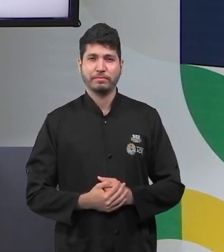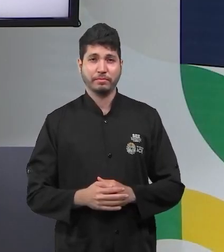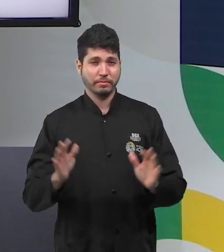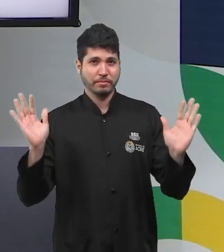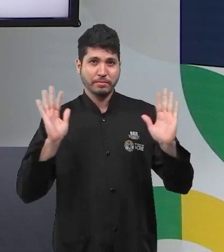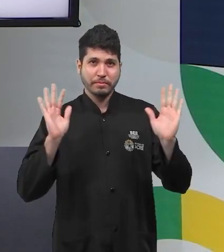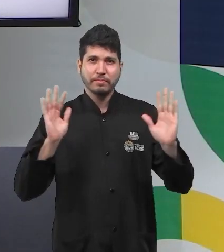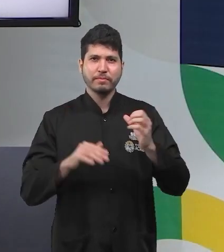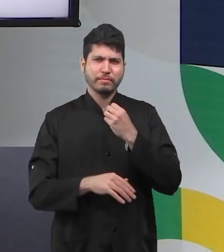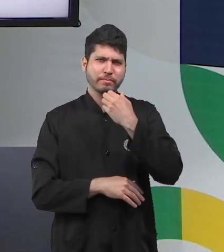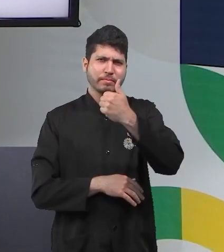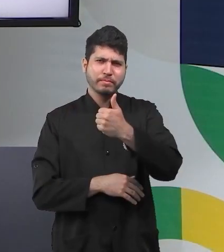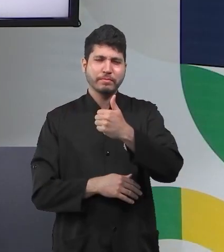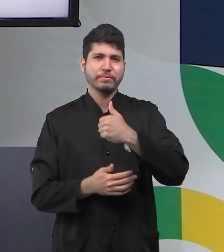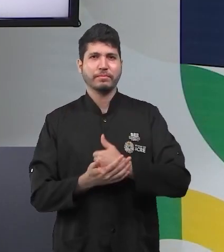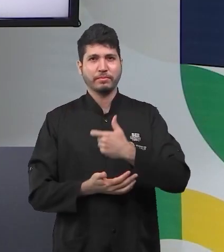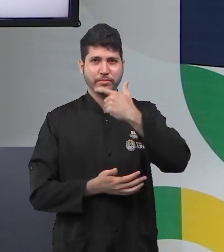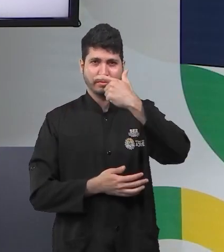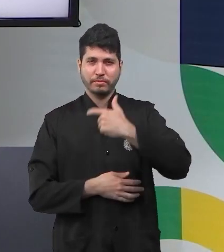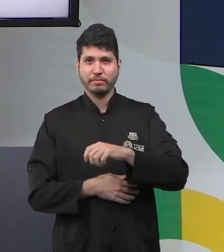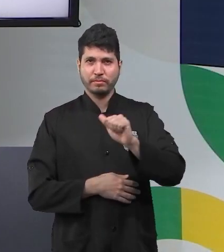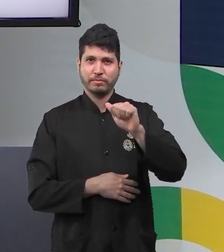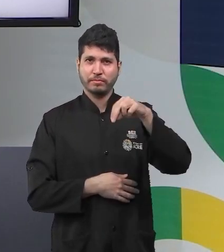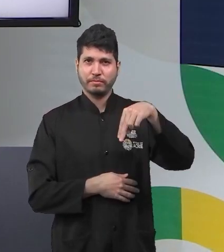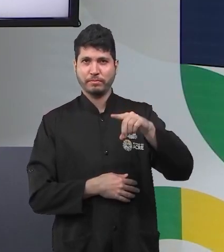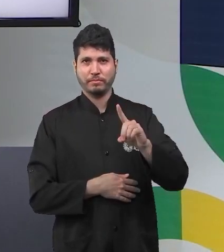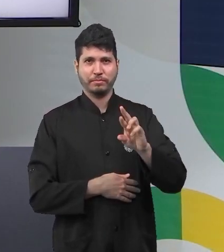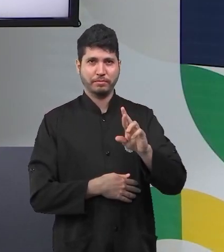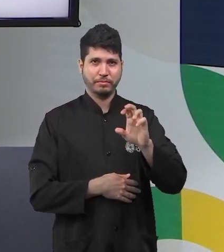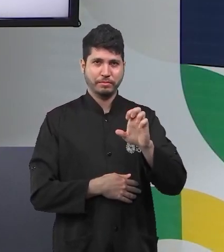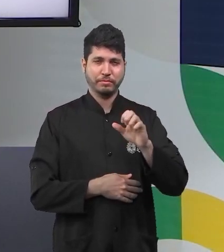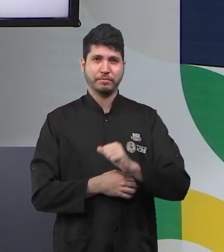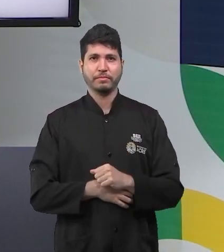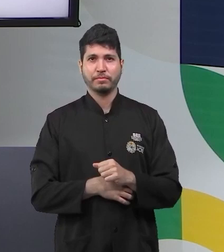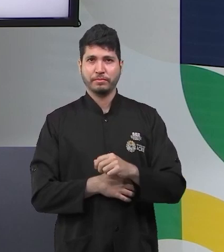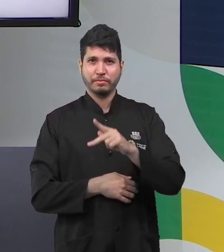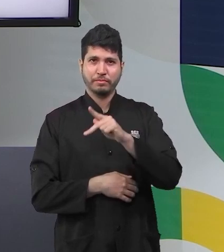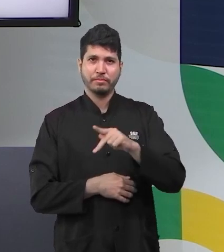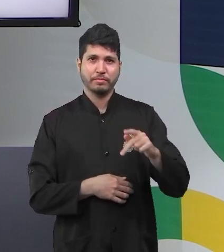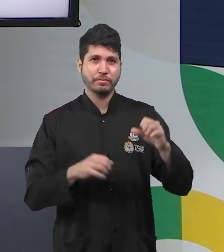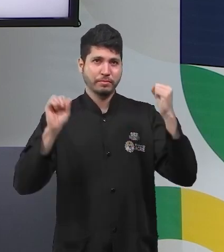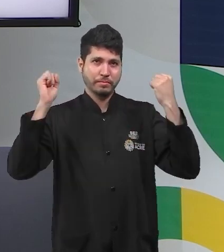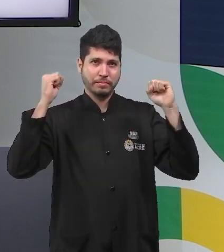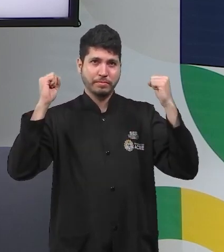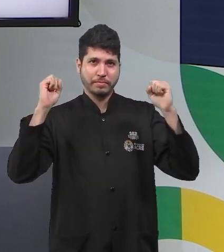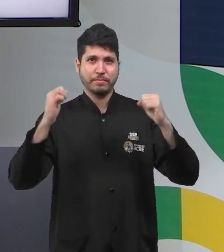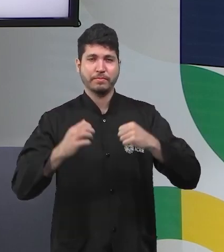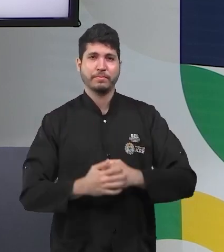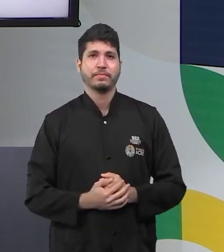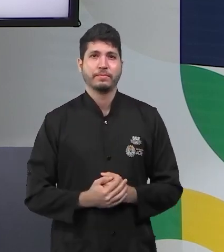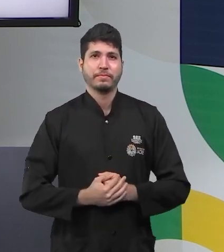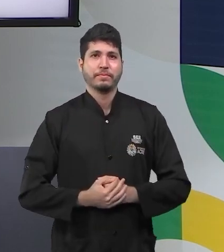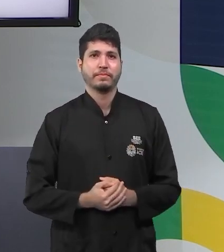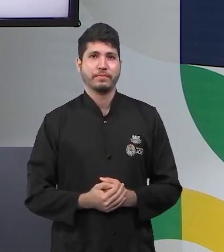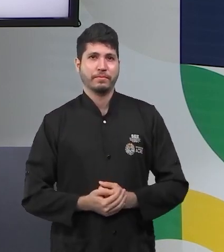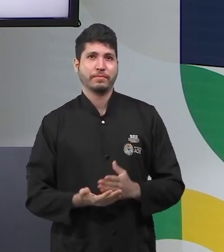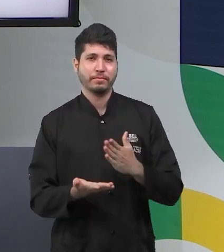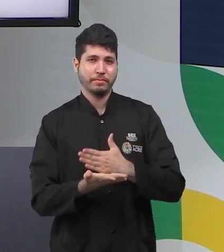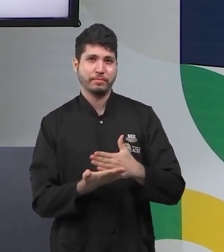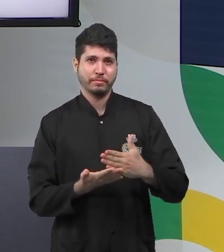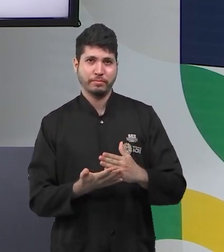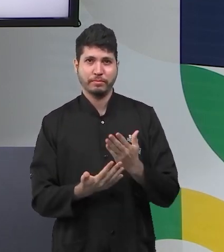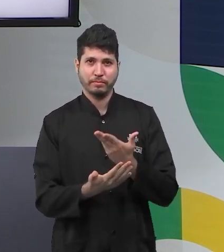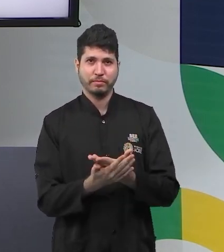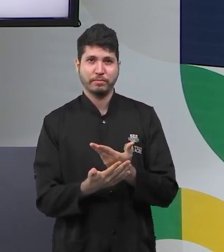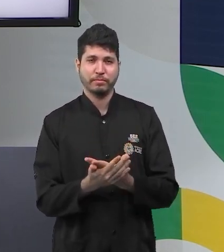E aí, tudo bom com vocês? Eu sou André Vasconcelos, professor de Educação Física, pronto para dar uma identidade cultural para vocês. Vamos